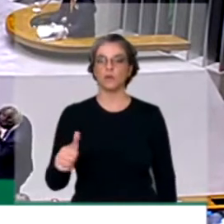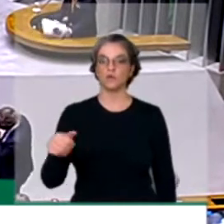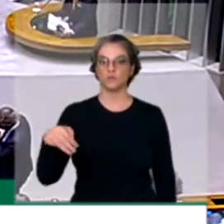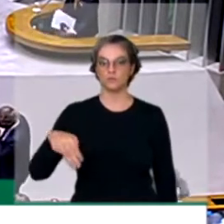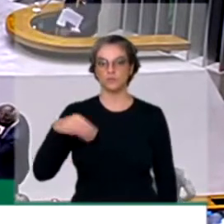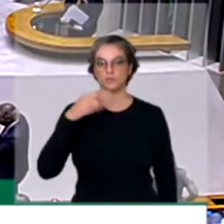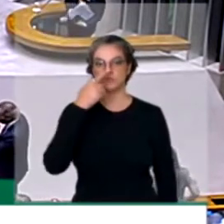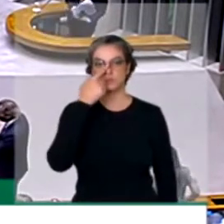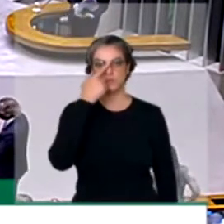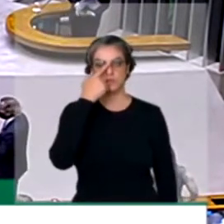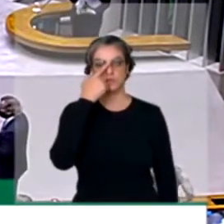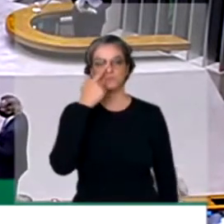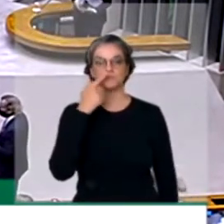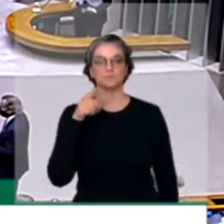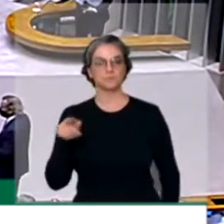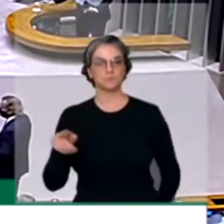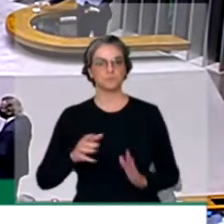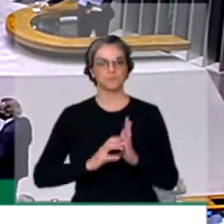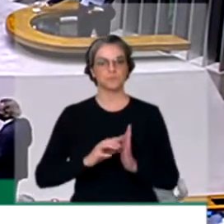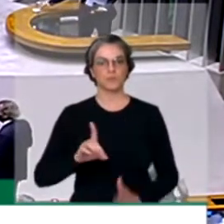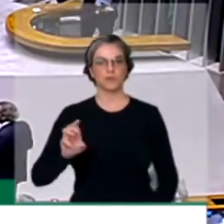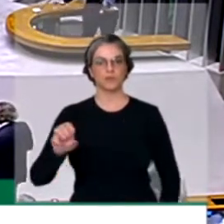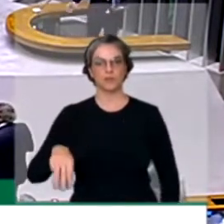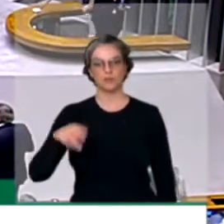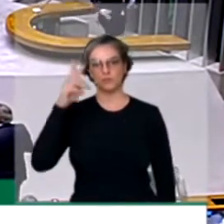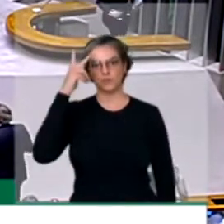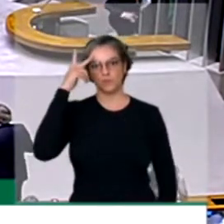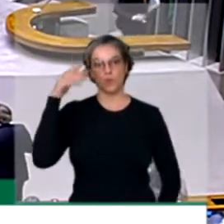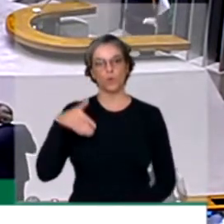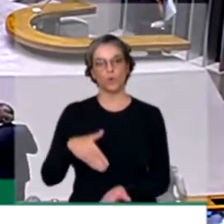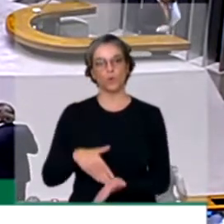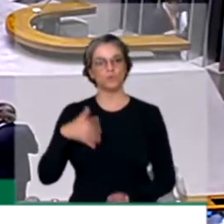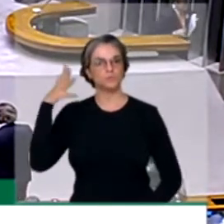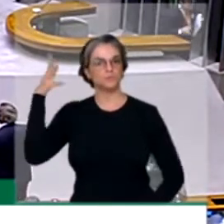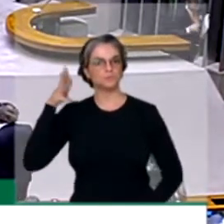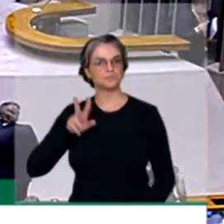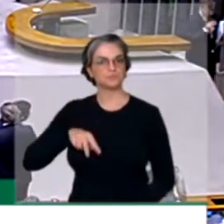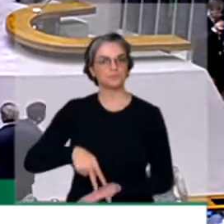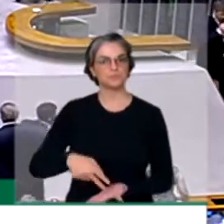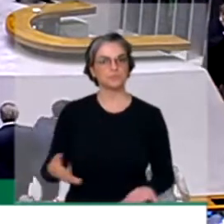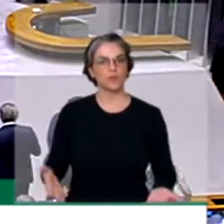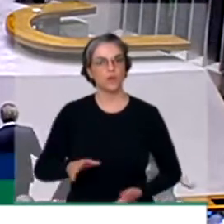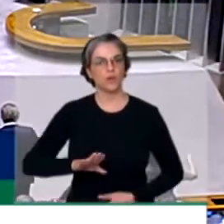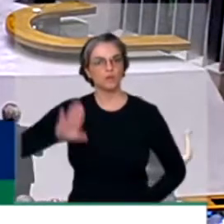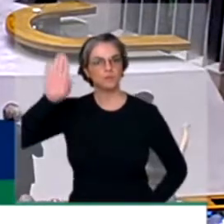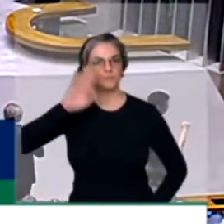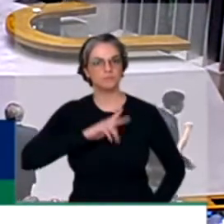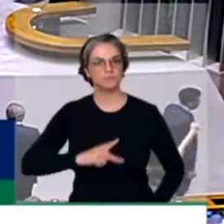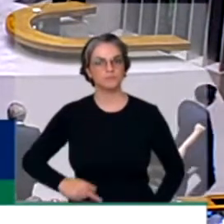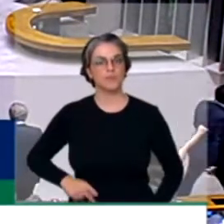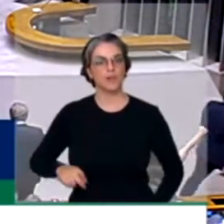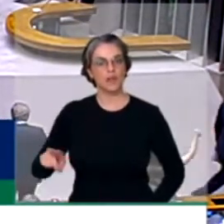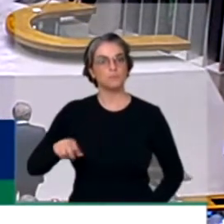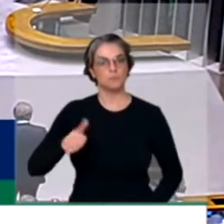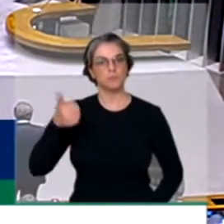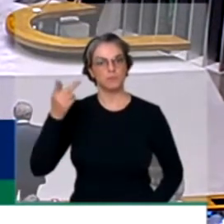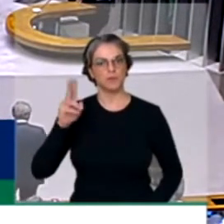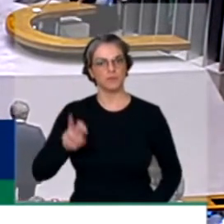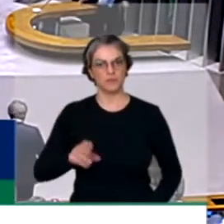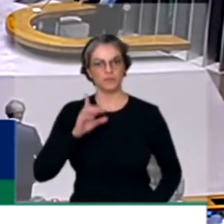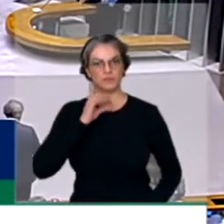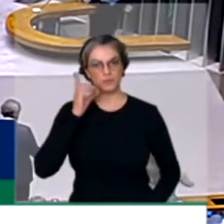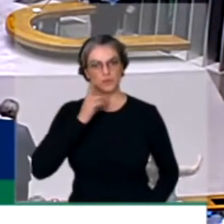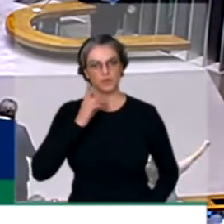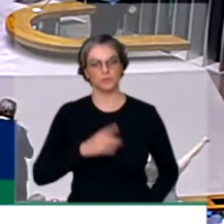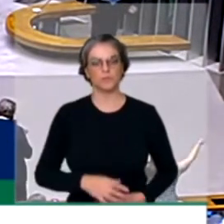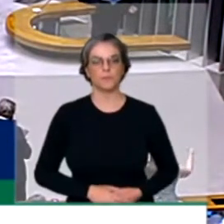Kim Kataguiri, que é do Democratas de São Paulo, é o último dos candidatos a presidente, portanto, a discursar. Ele é um deputado de primeiro mandato, foi